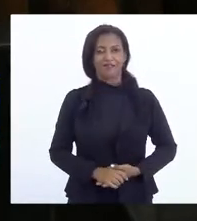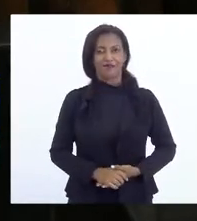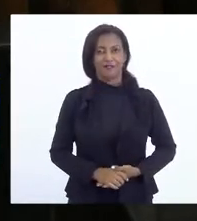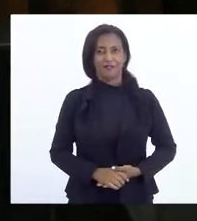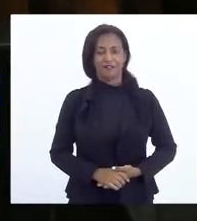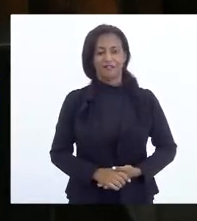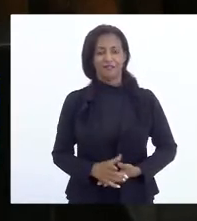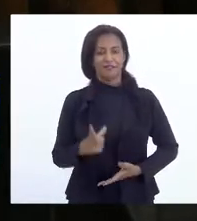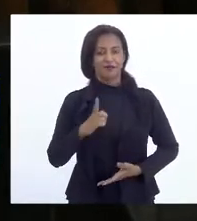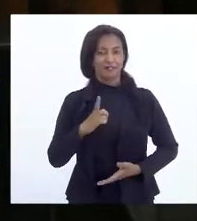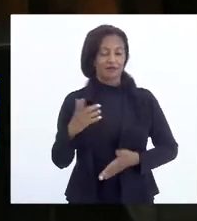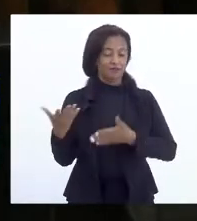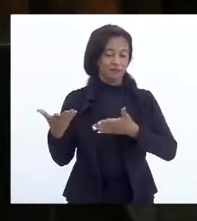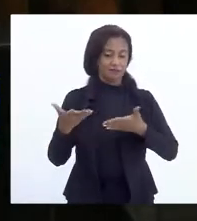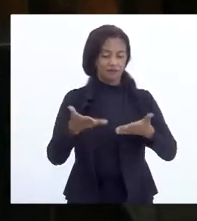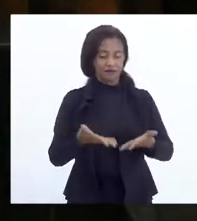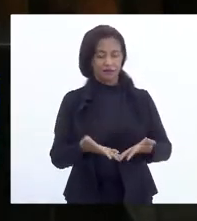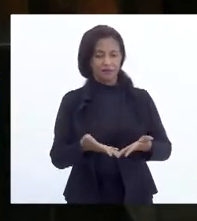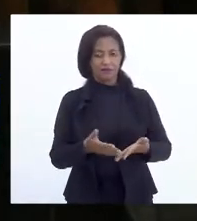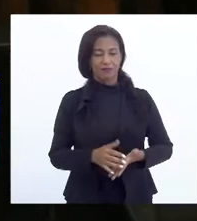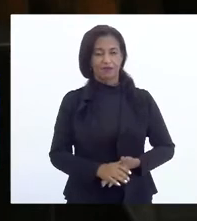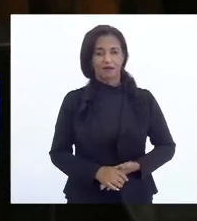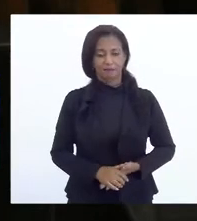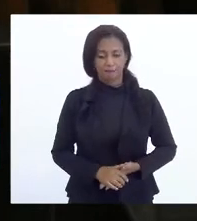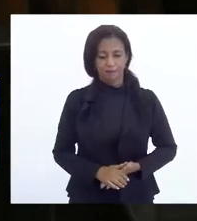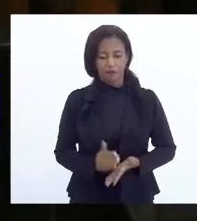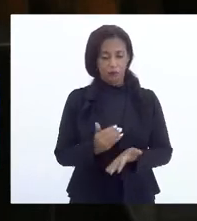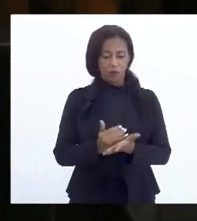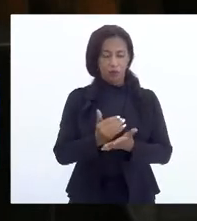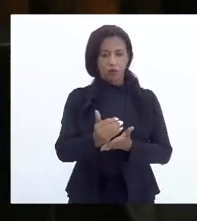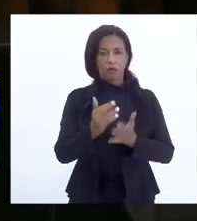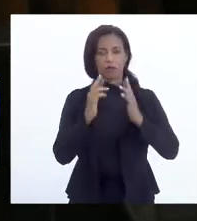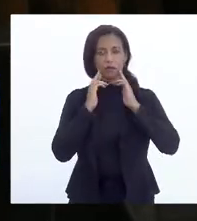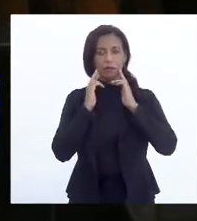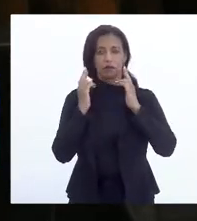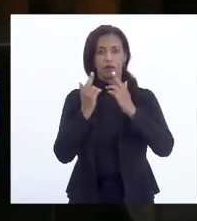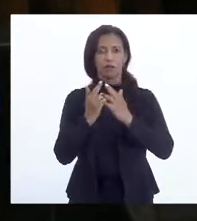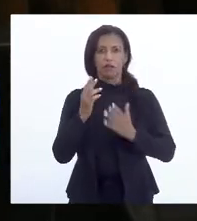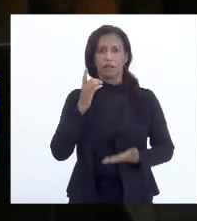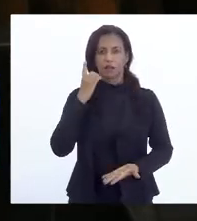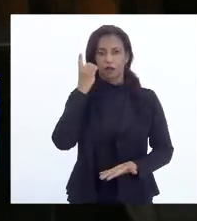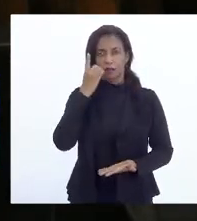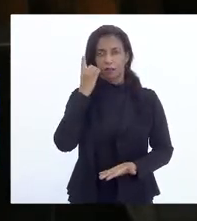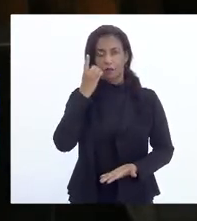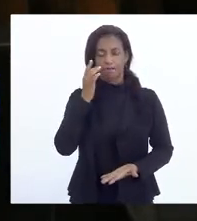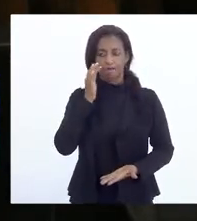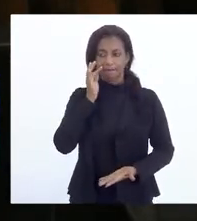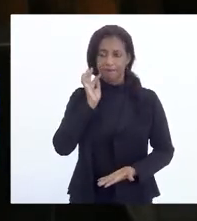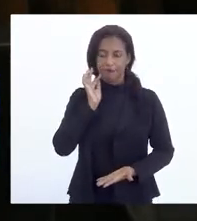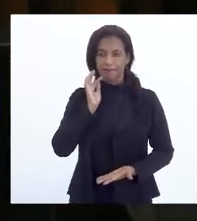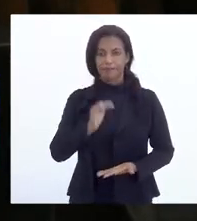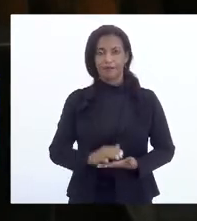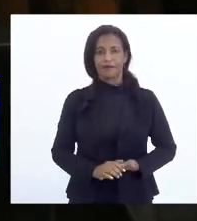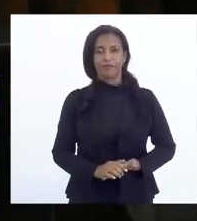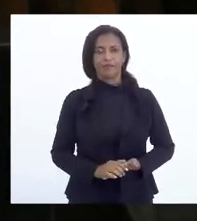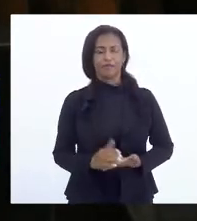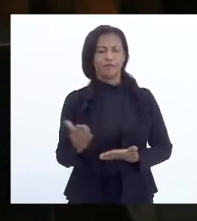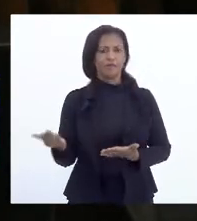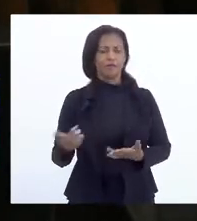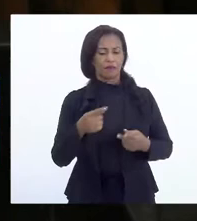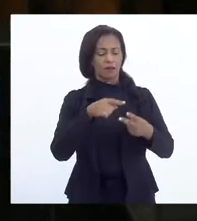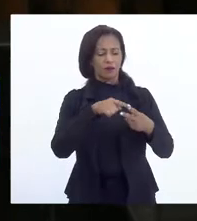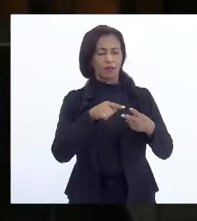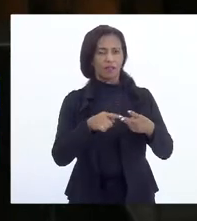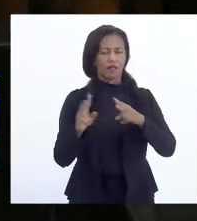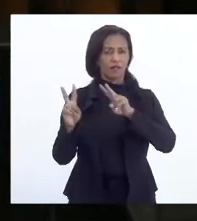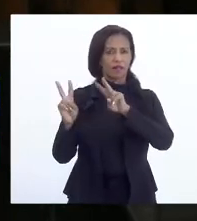E eu venho aqui, no expediente inicial, deputado Flávio Serafini, trazer dois